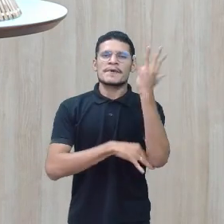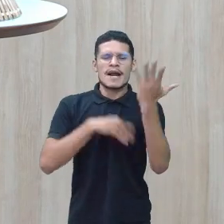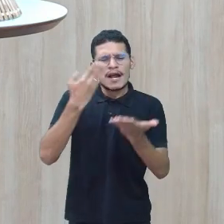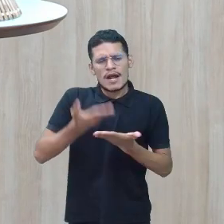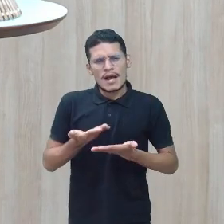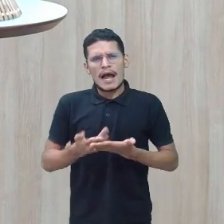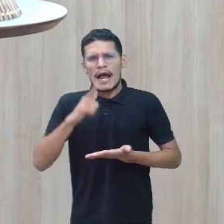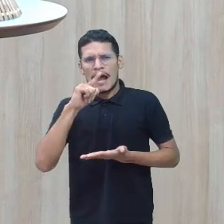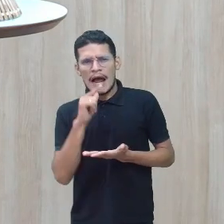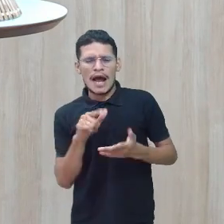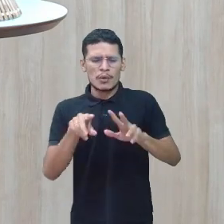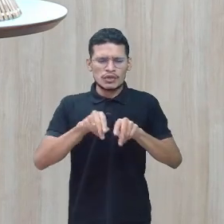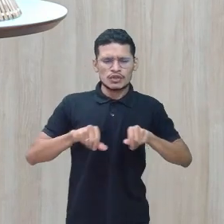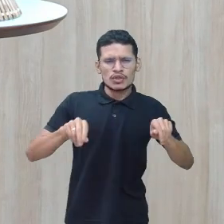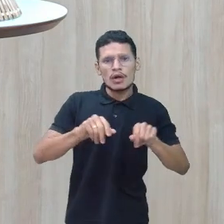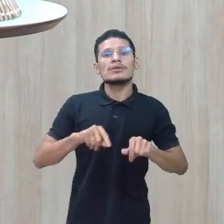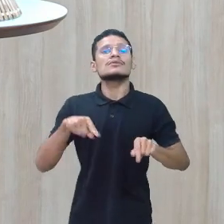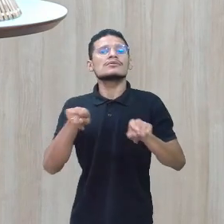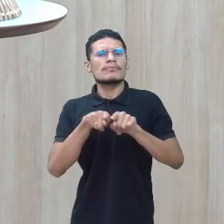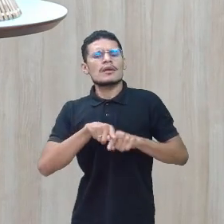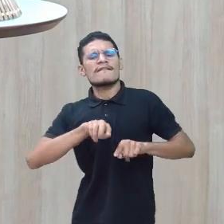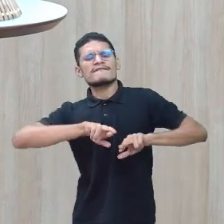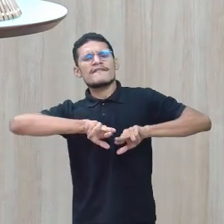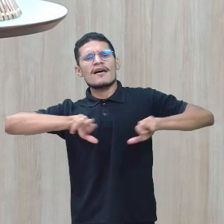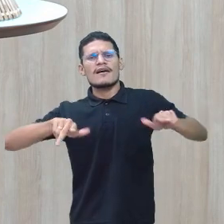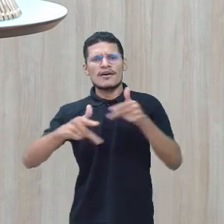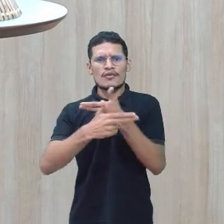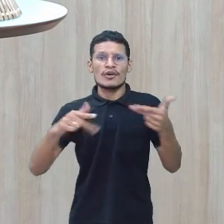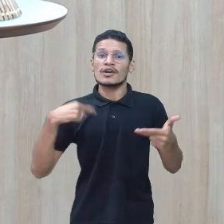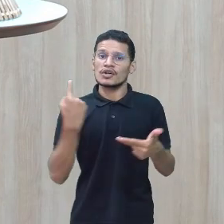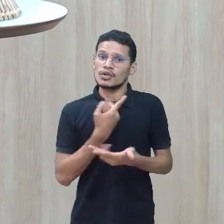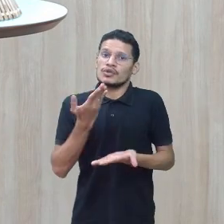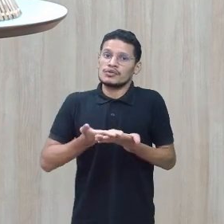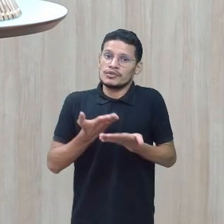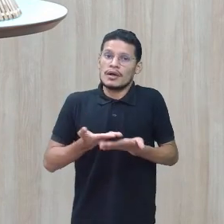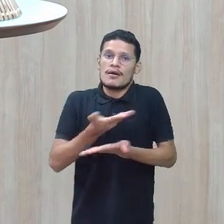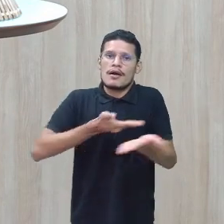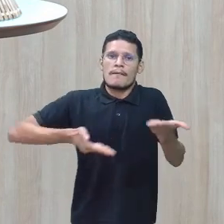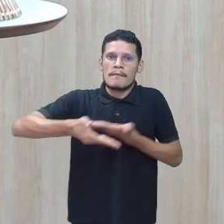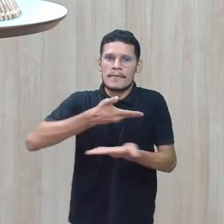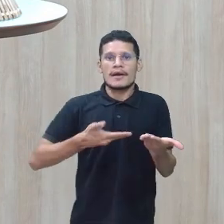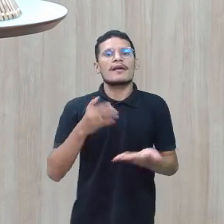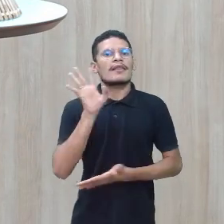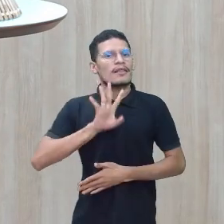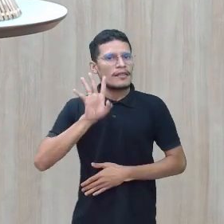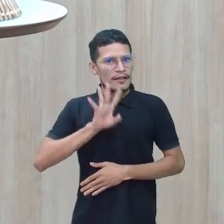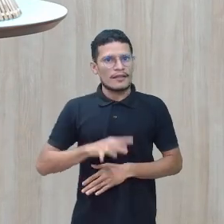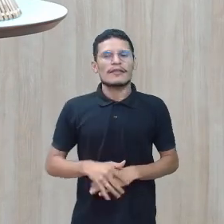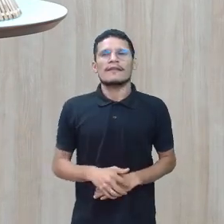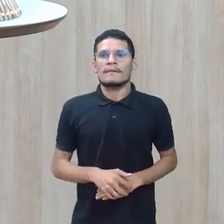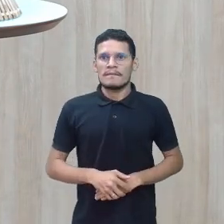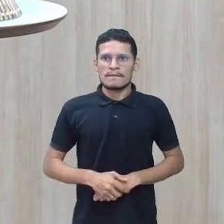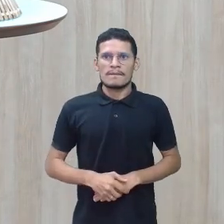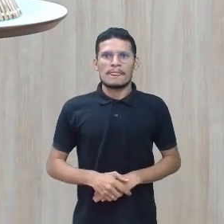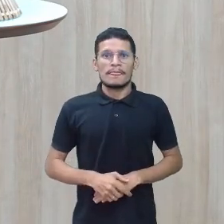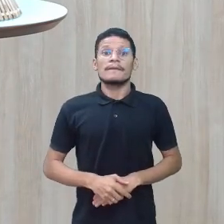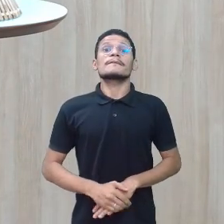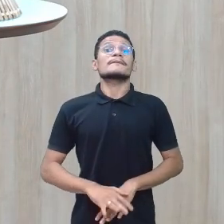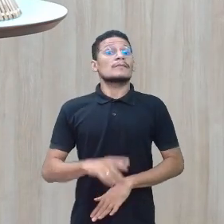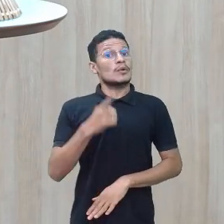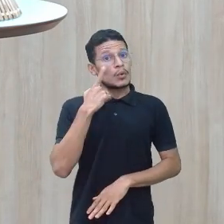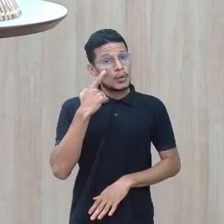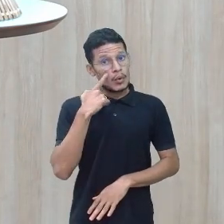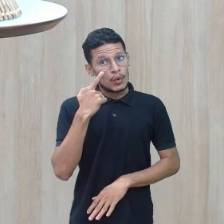água, o solo e tantas outras coisas que vamos ver e interagir. Isso vai ser muito legal. E